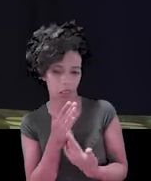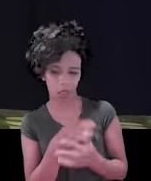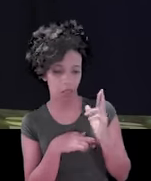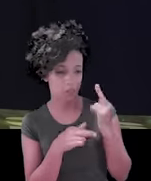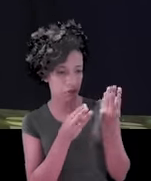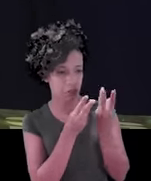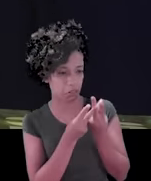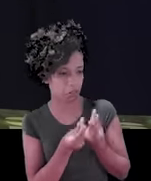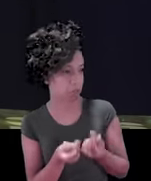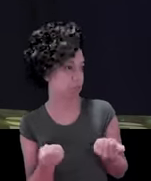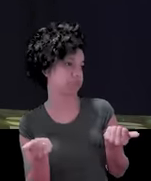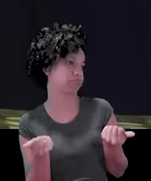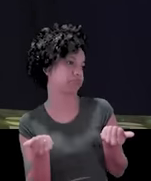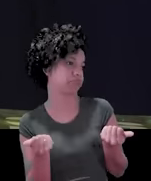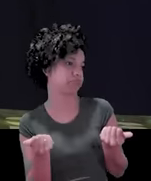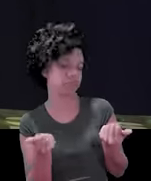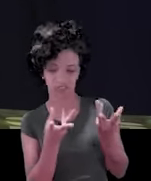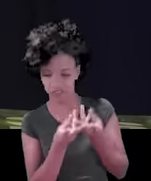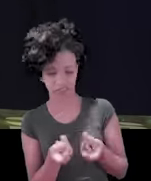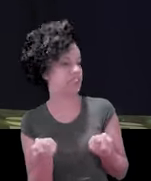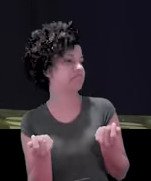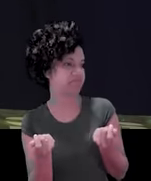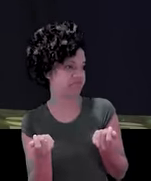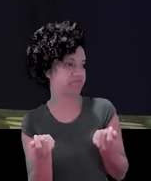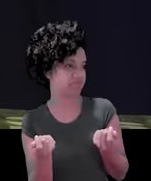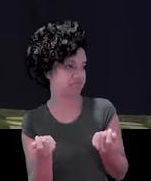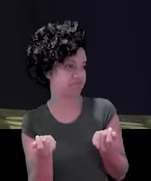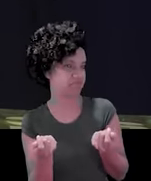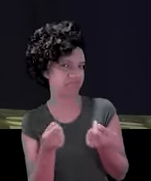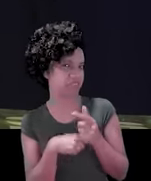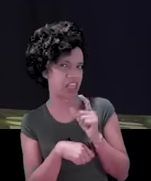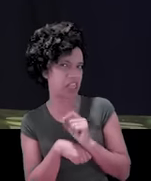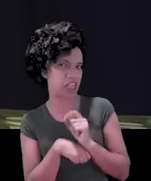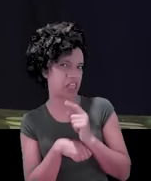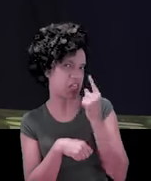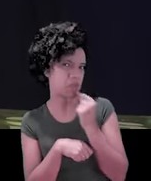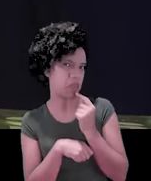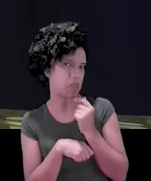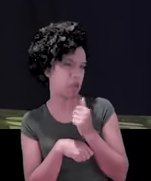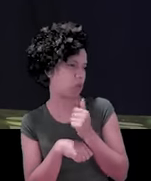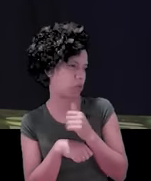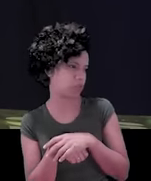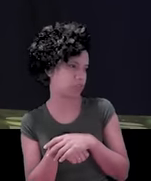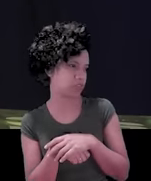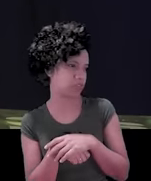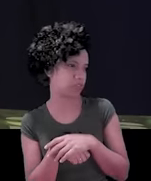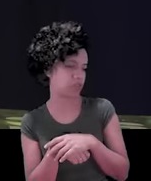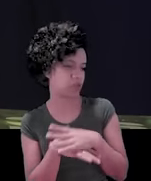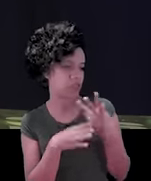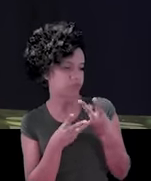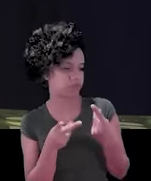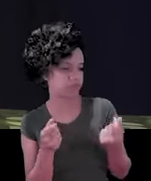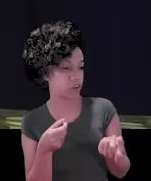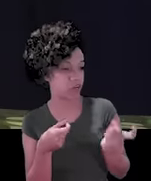melhores esperanças para ir embora cara já foi embora os seus 10:30 11:00 é o que ele não fui